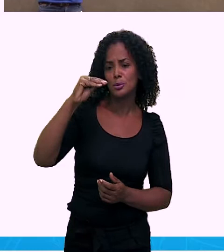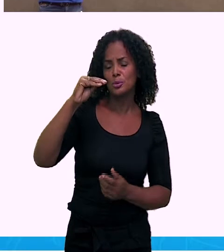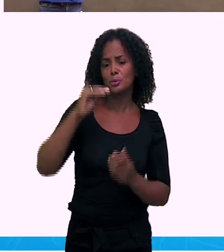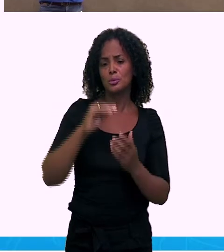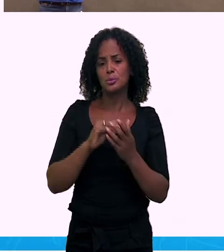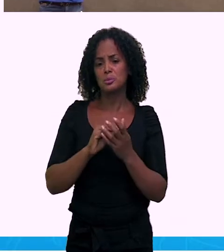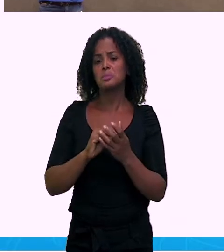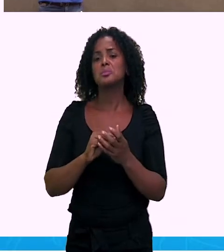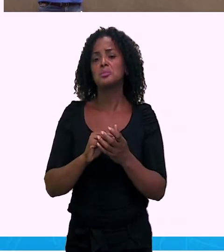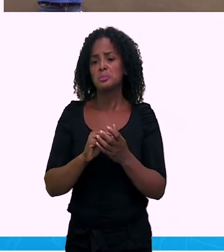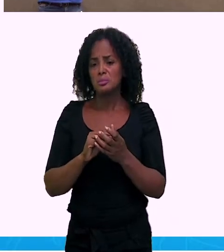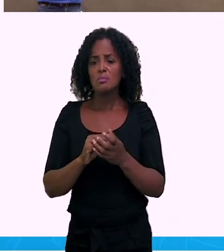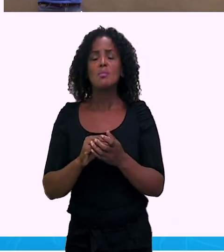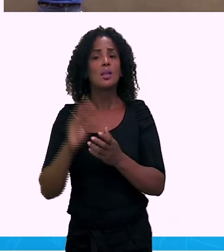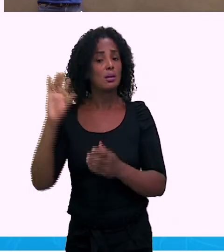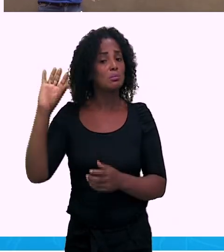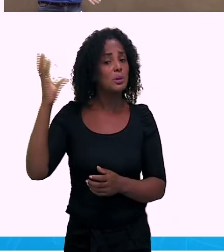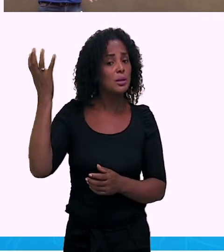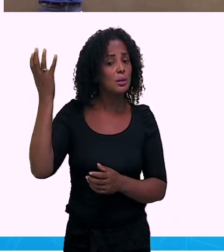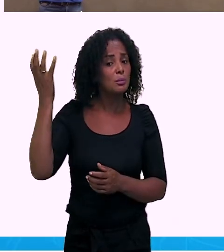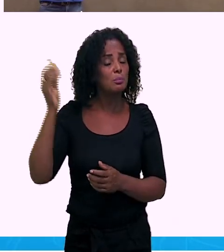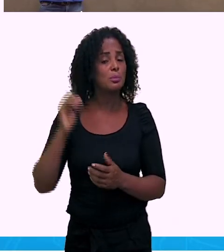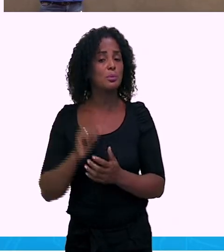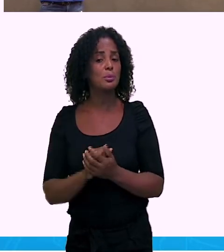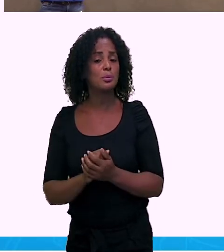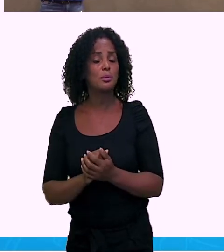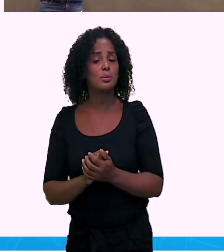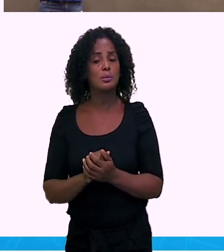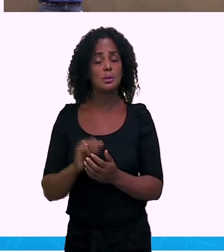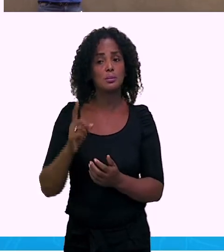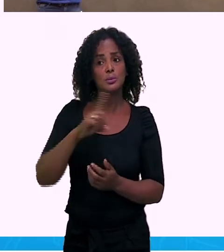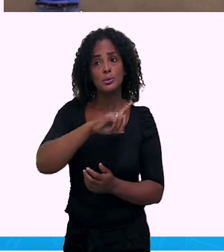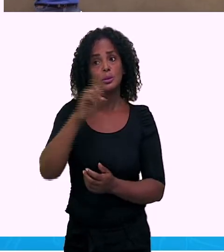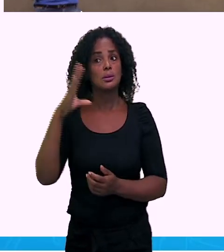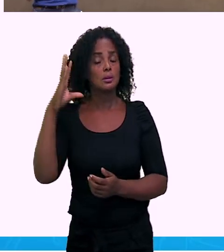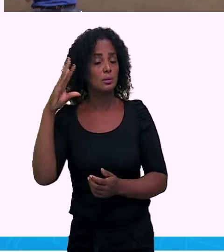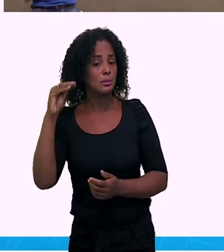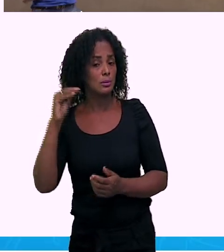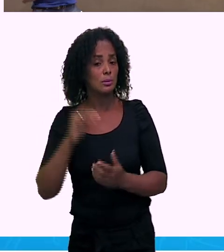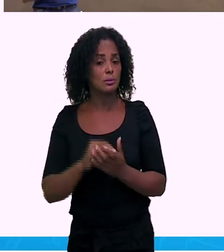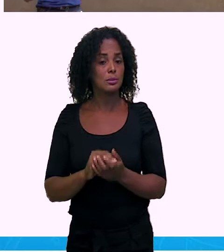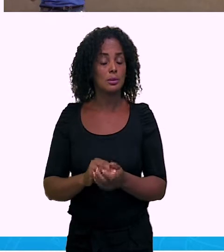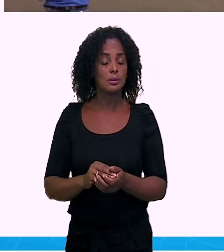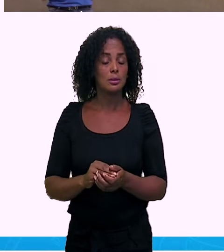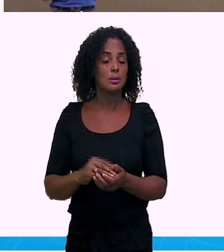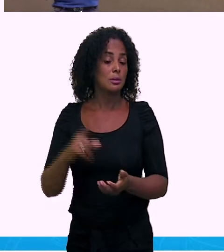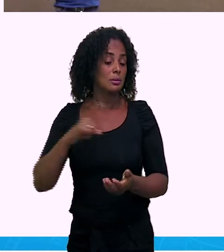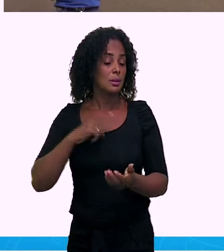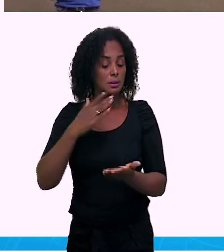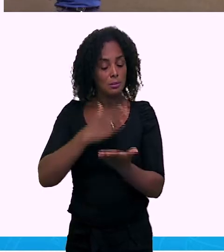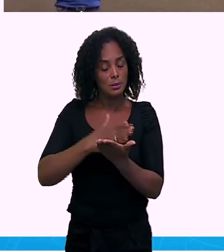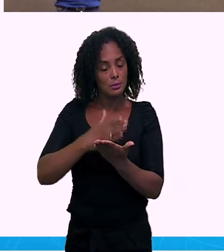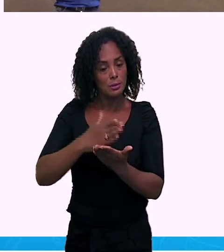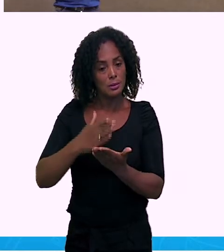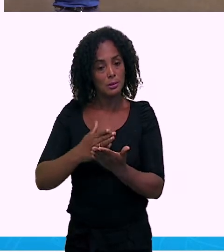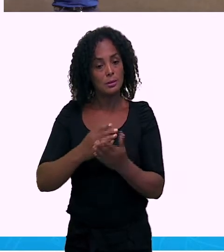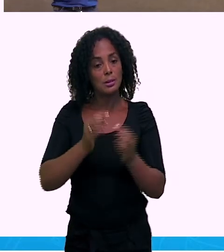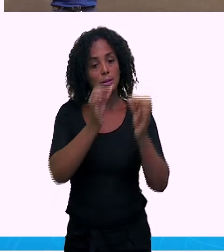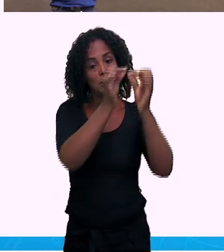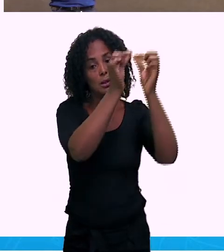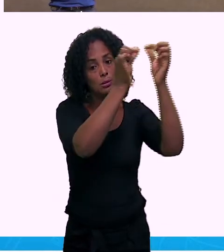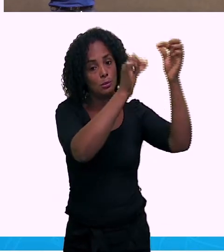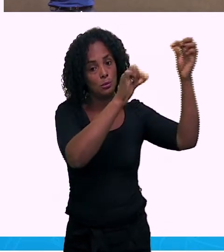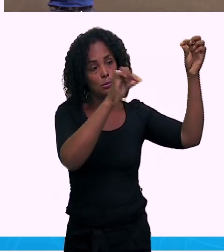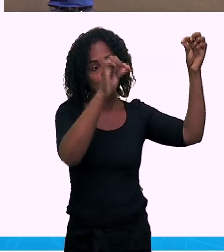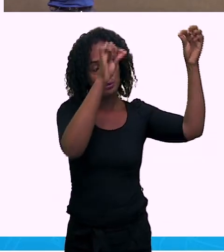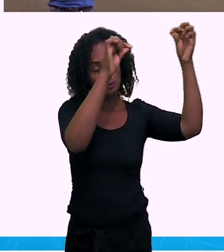noite, é um tempo, né? O tempo à noite, tempo do dia. Tem os períodos da lua, né? As lunações que a gente falou